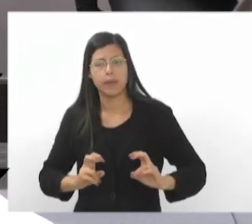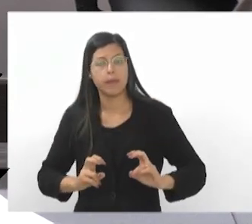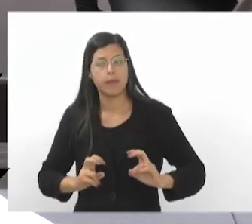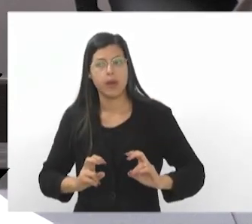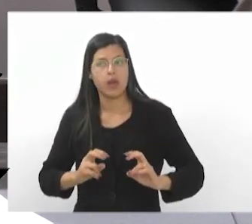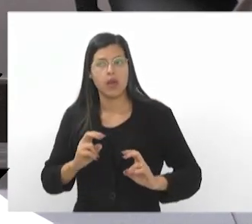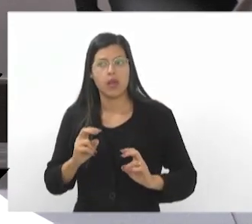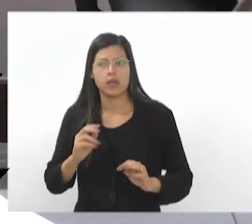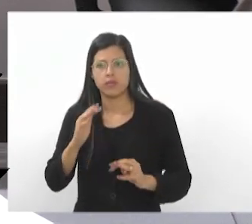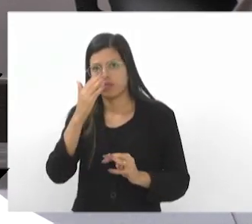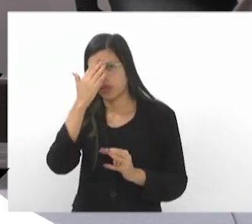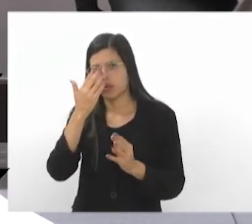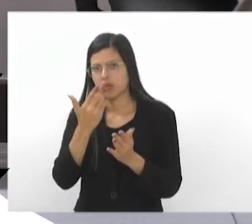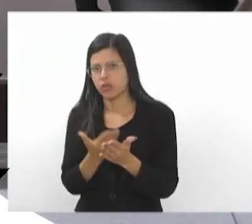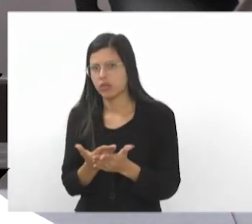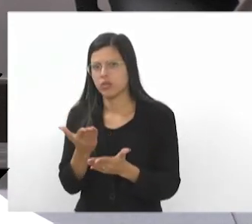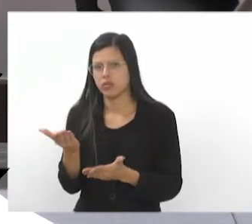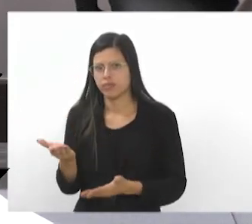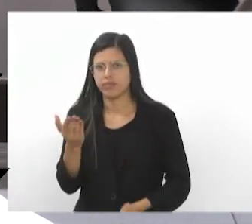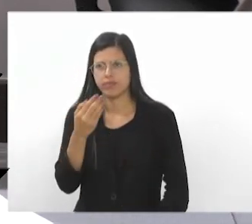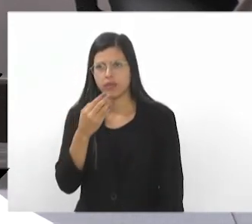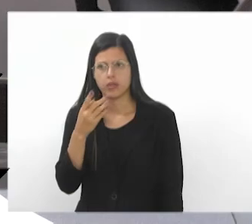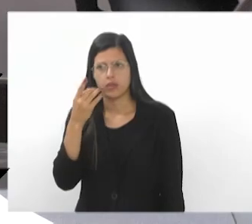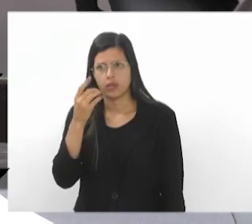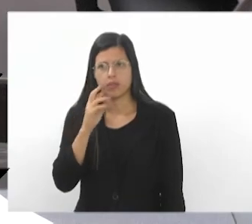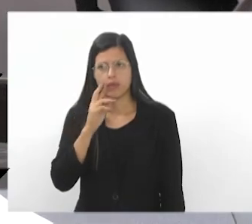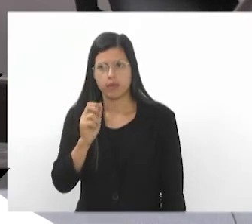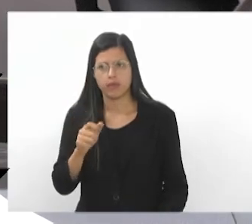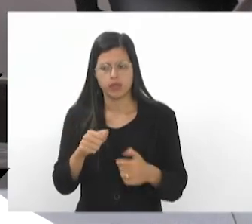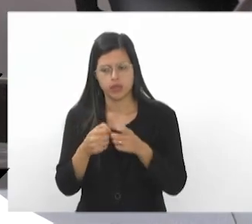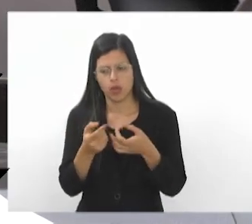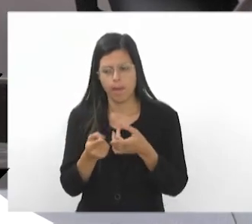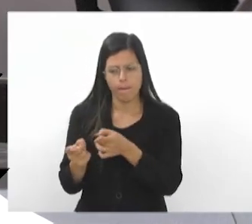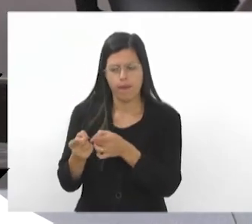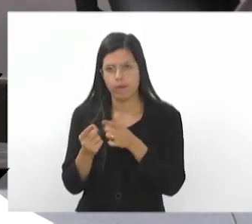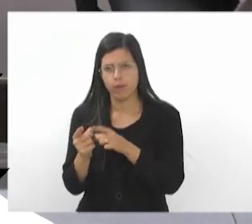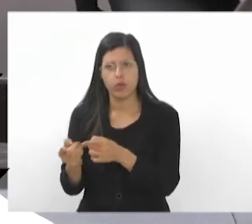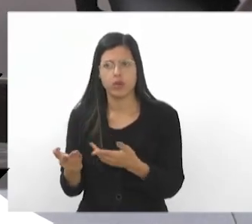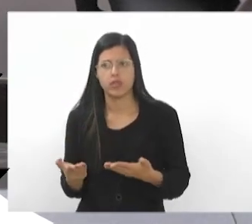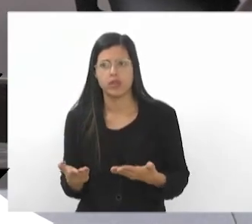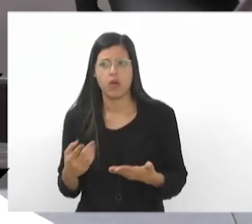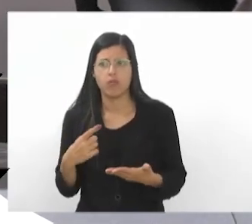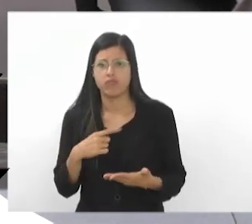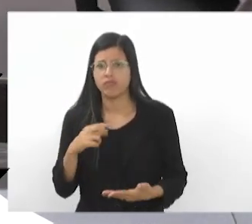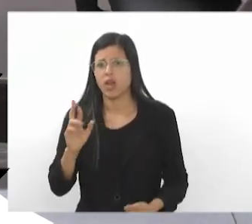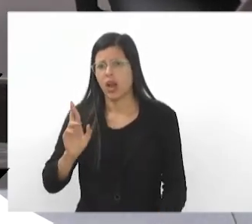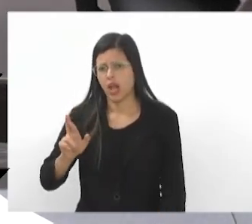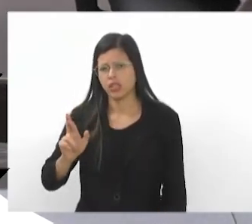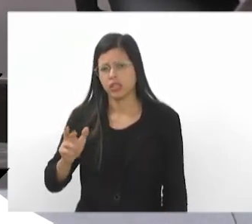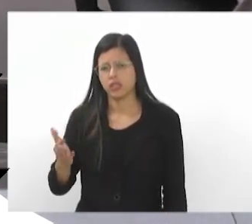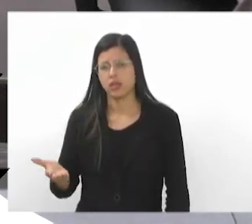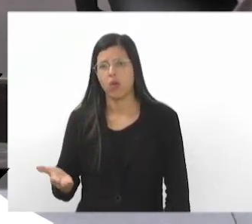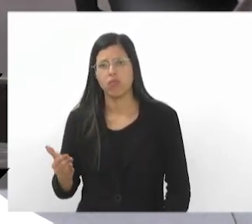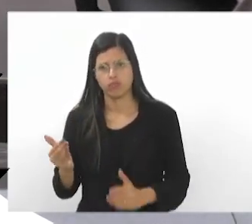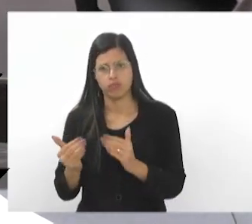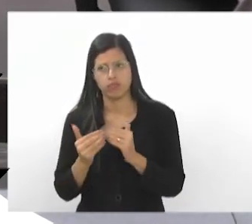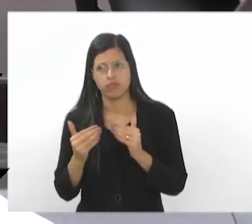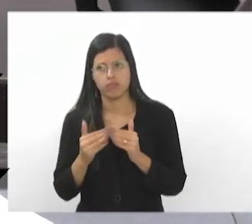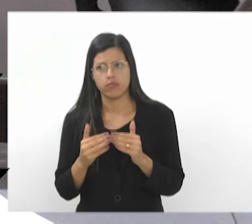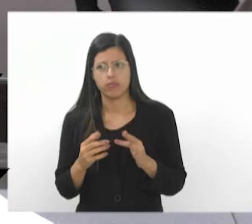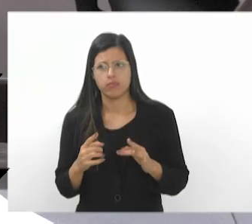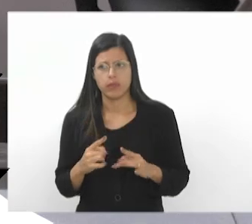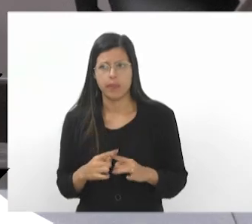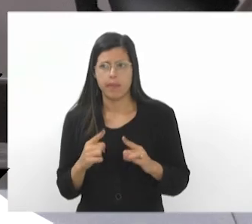achar que Vossa Excelência, fazendo a provocação, tem toda a razão, né? Mas que